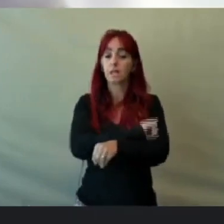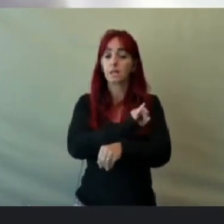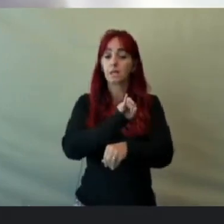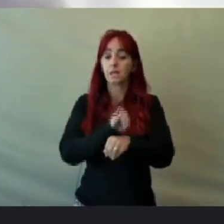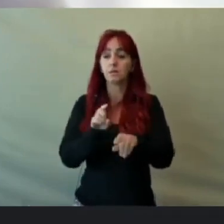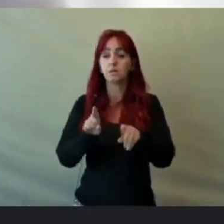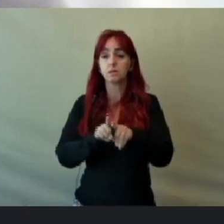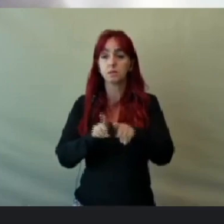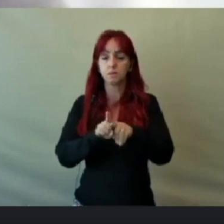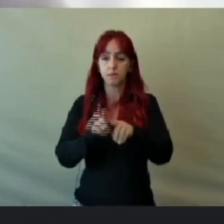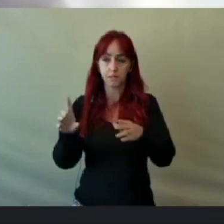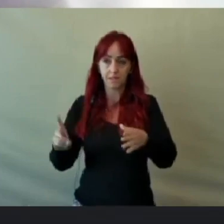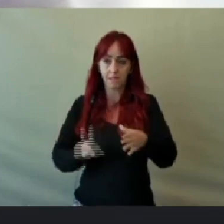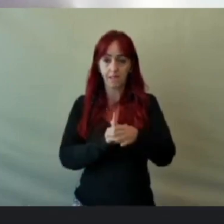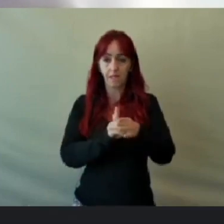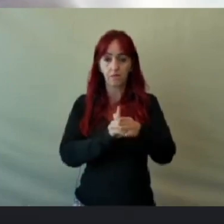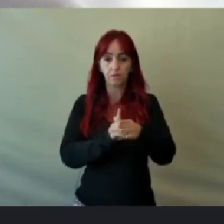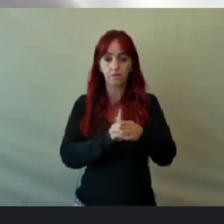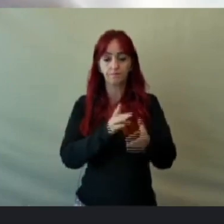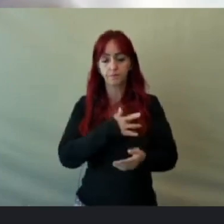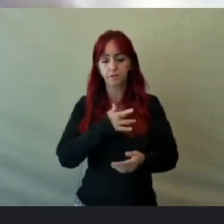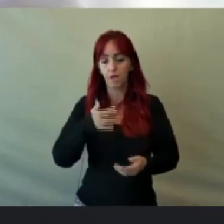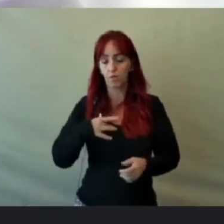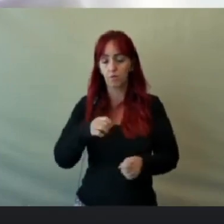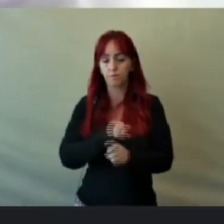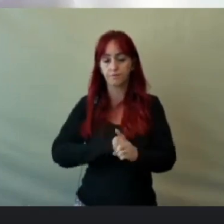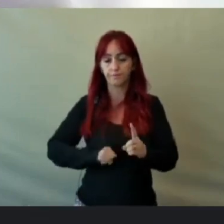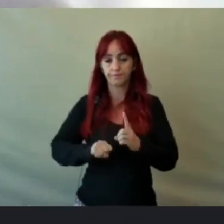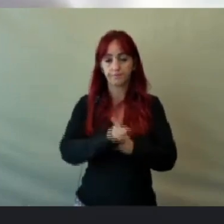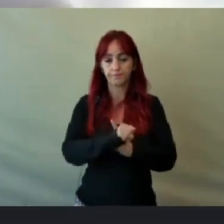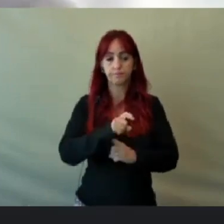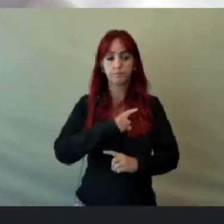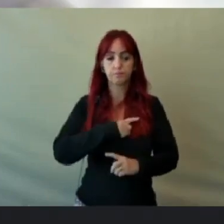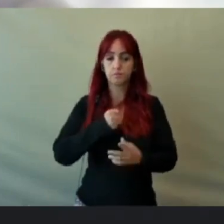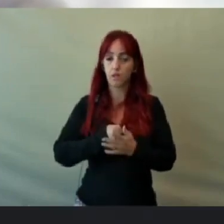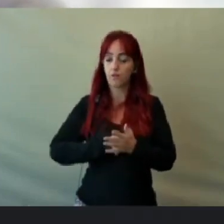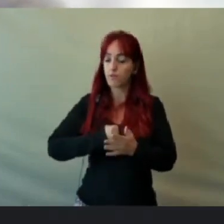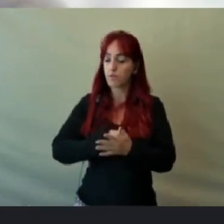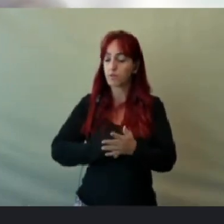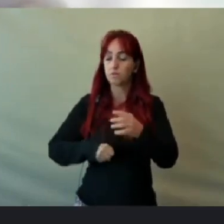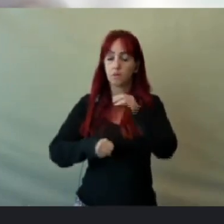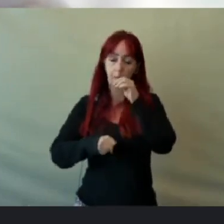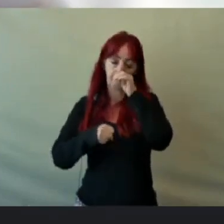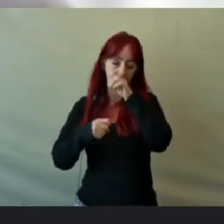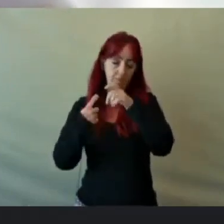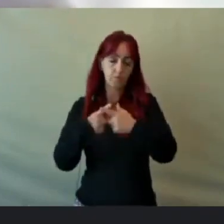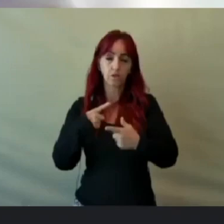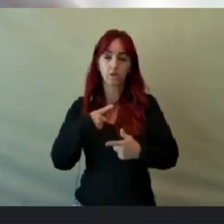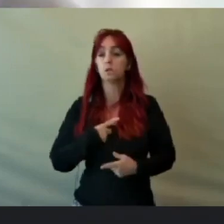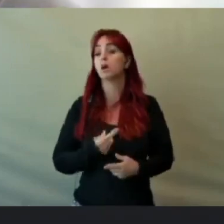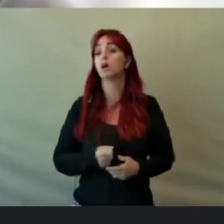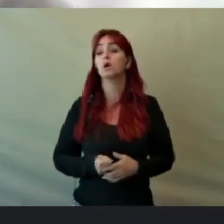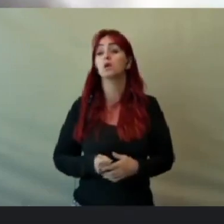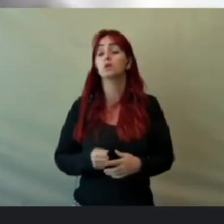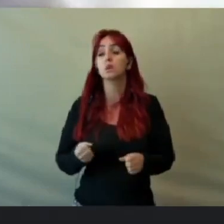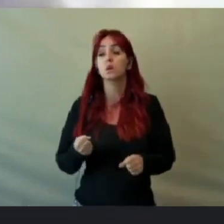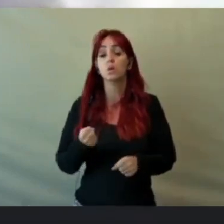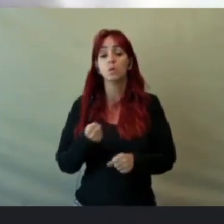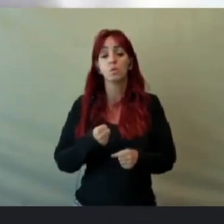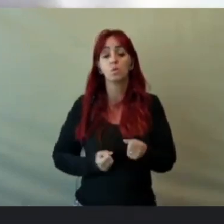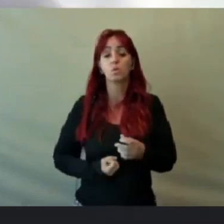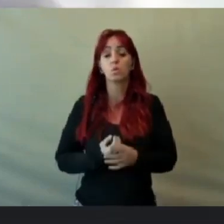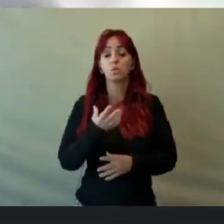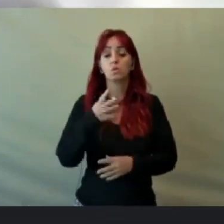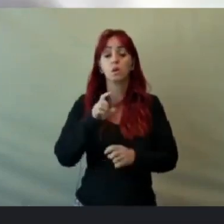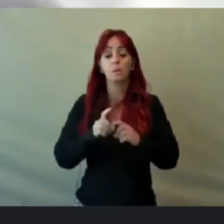é nisso que nós temos insistido muito no sentido de realmente construirmos políticas intersetoriais e o quarto pilar